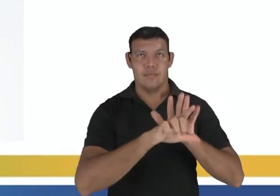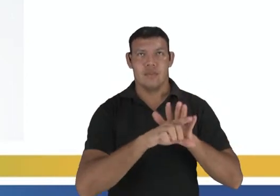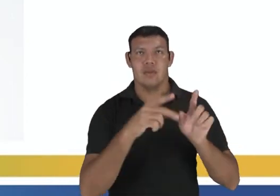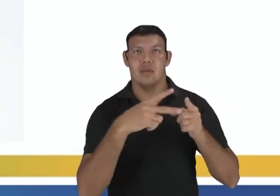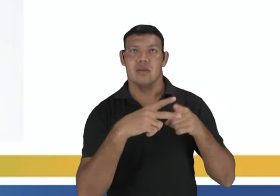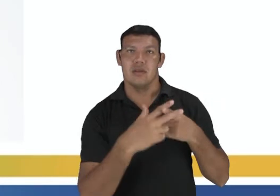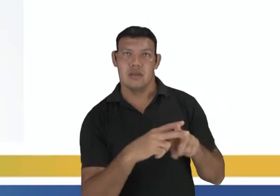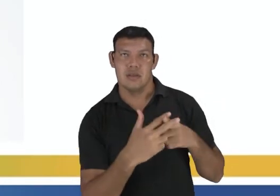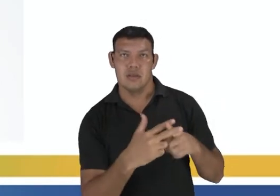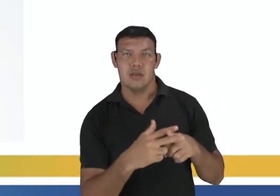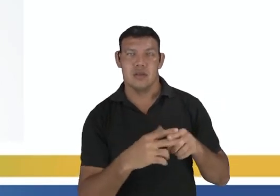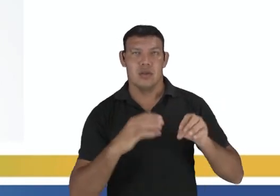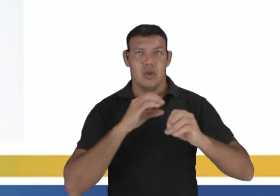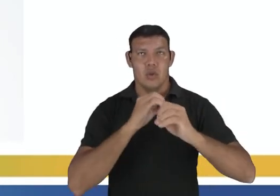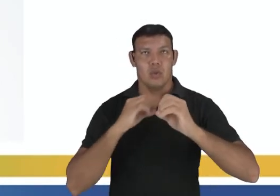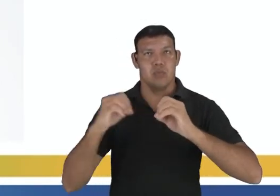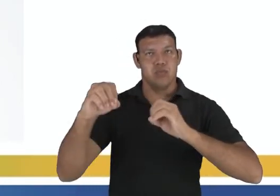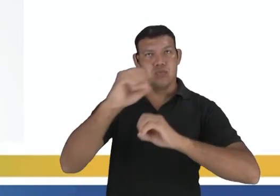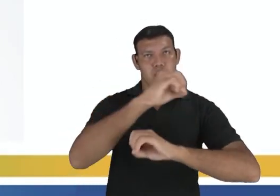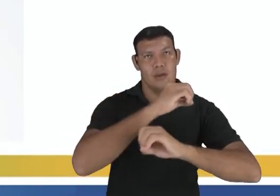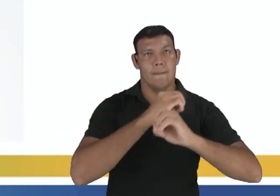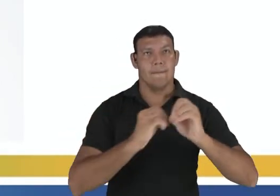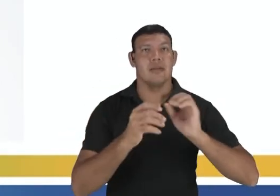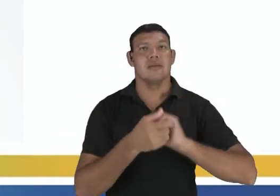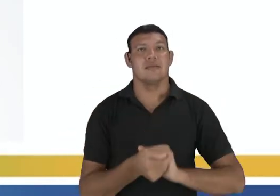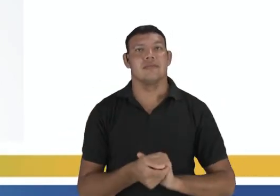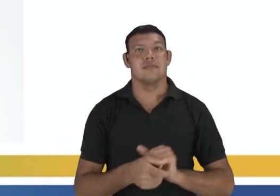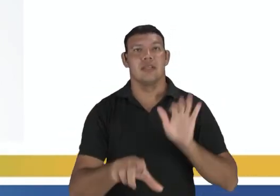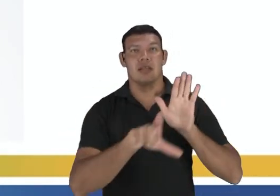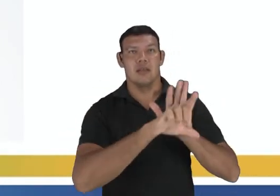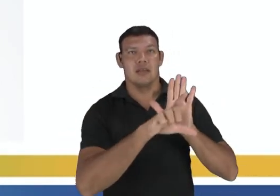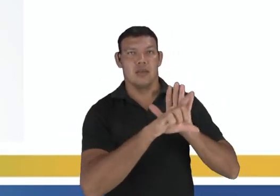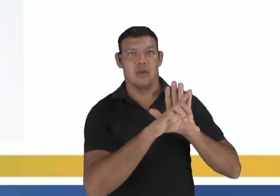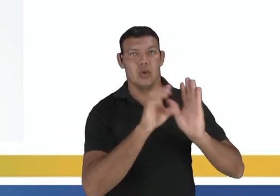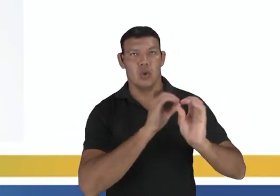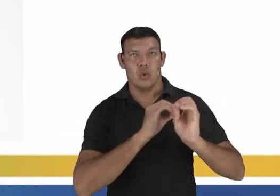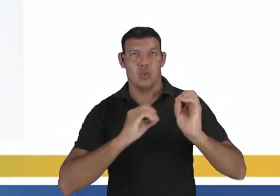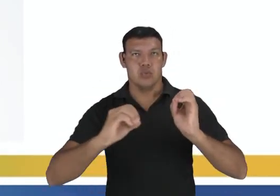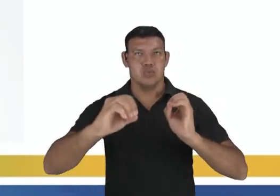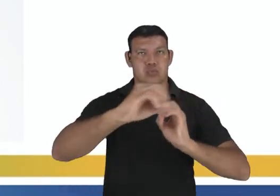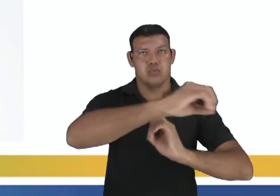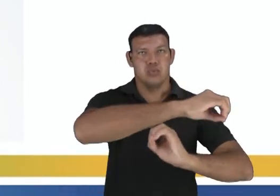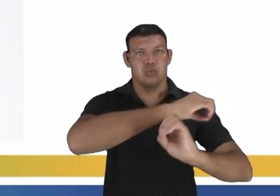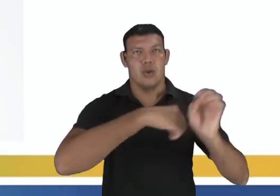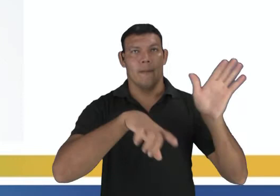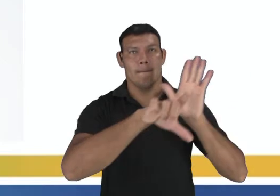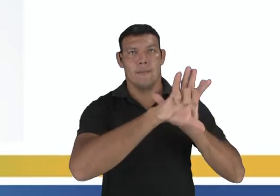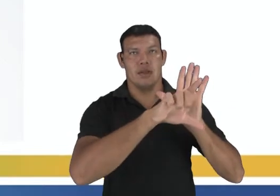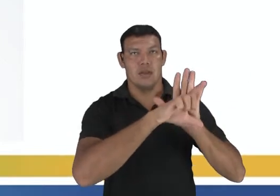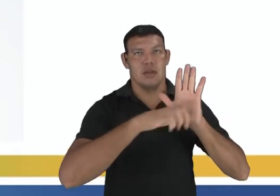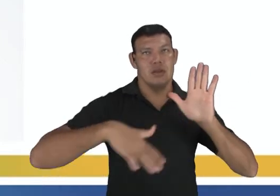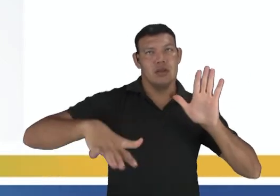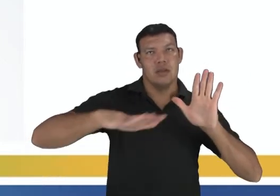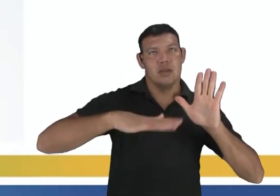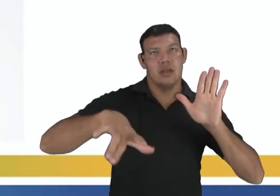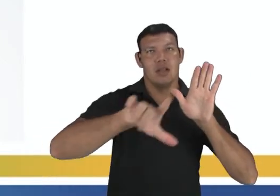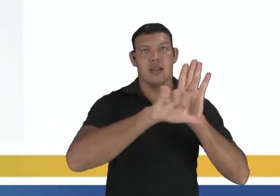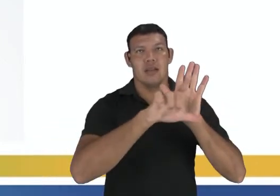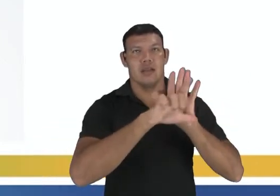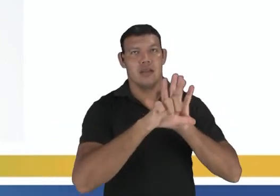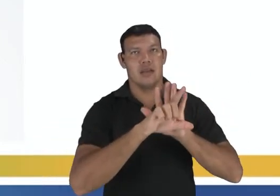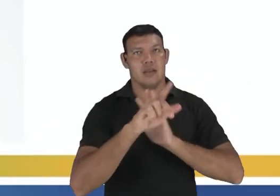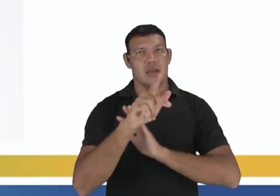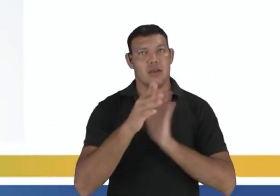das órbitas, das áreas e dos períodos. Ele se embasou em partes no trabalho de Tycho Brahe.